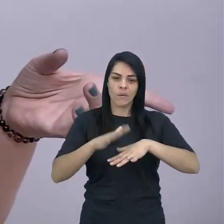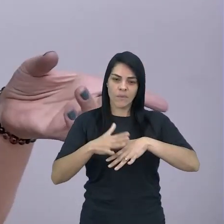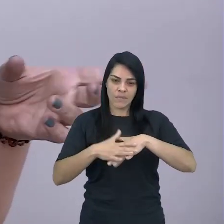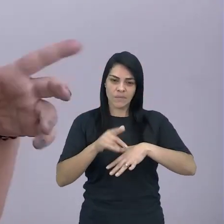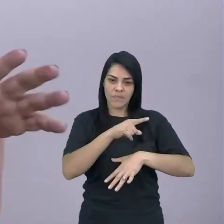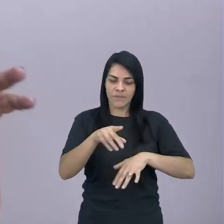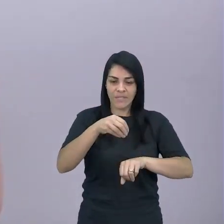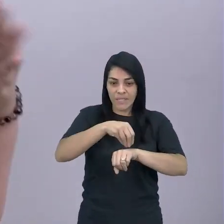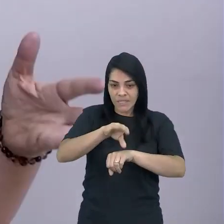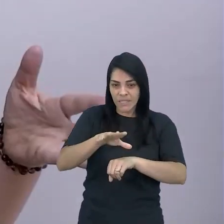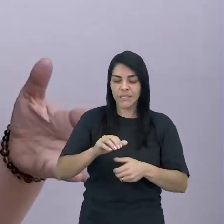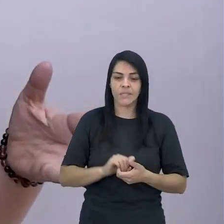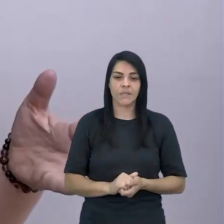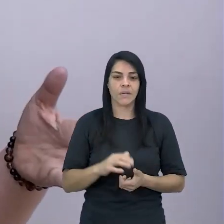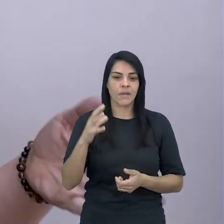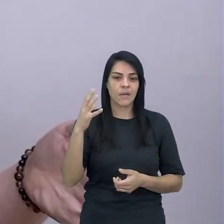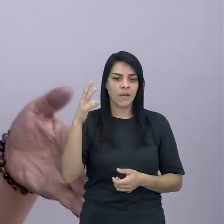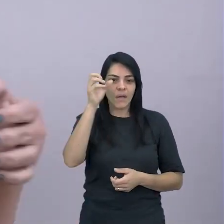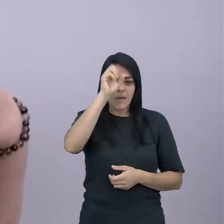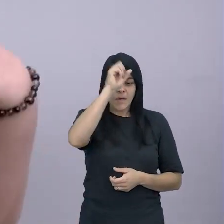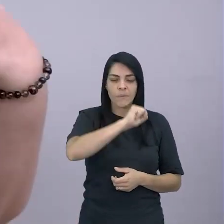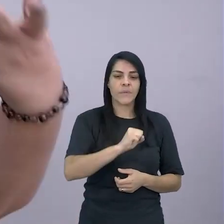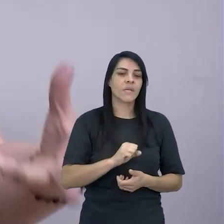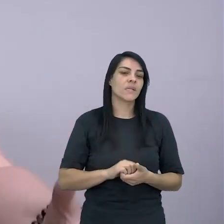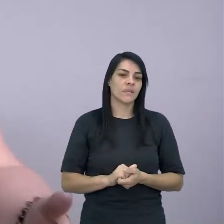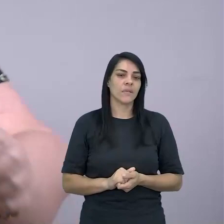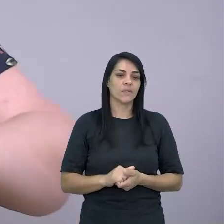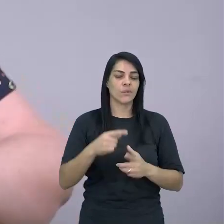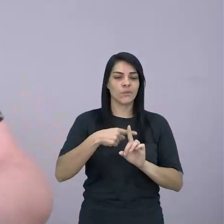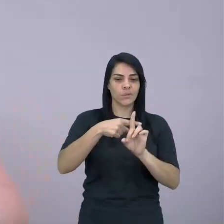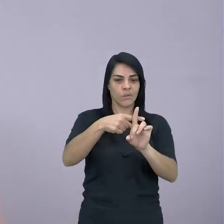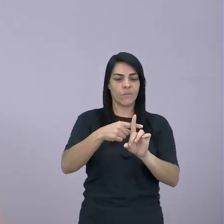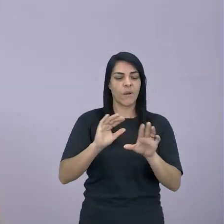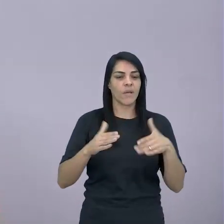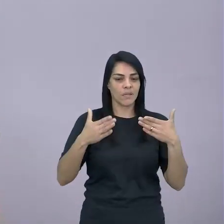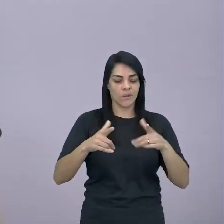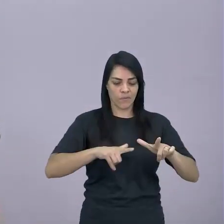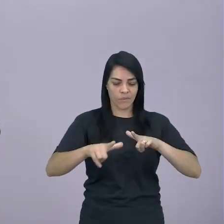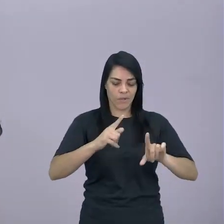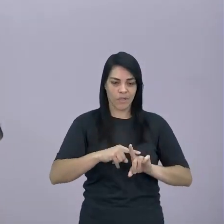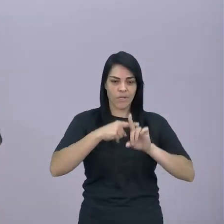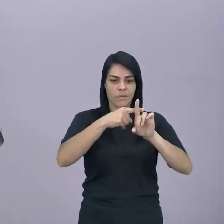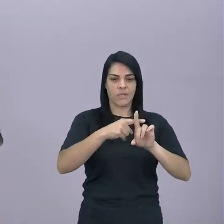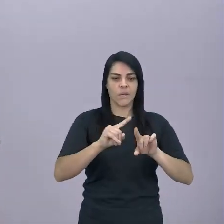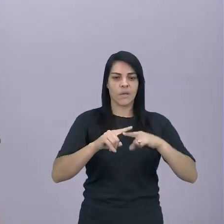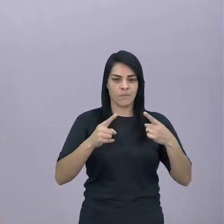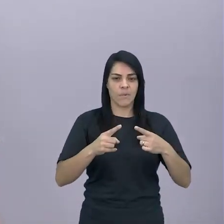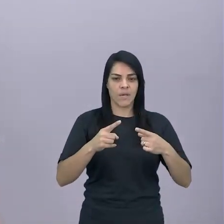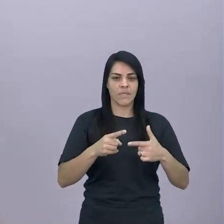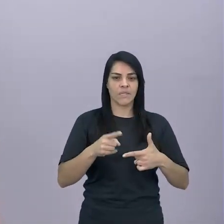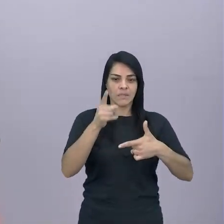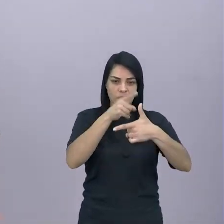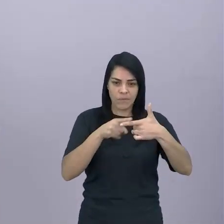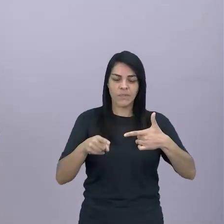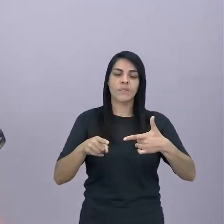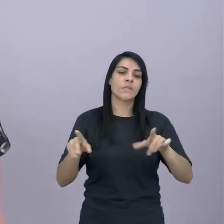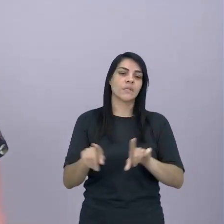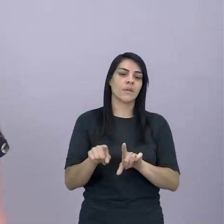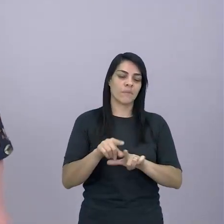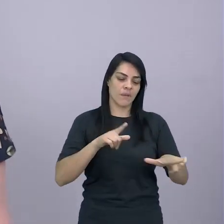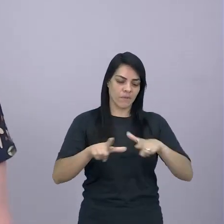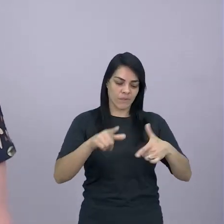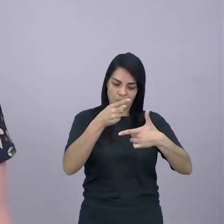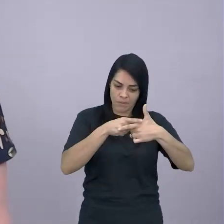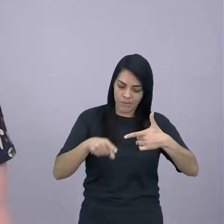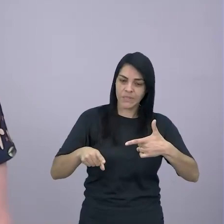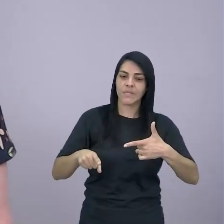sugestão, né? Eles estão aprendendo a adição, então vamos trabalhar a adição. Eles estão já na multiplicação, vamos trabalhar a